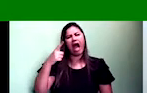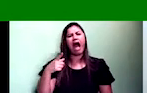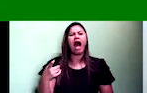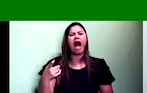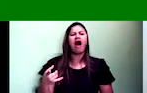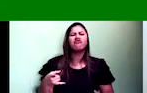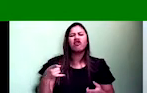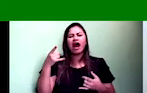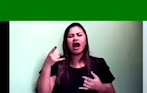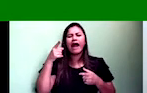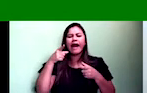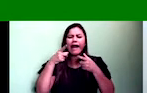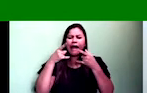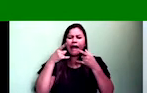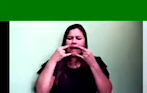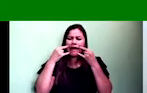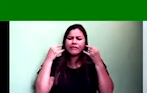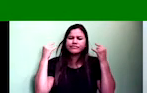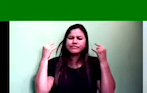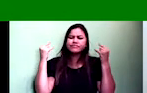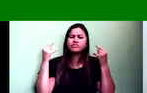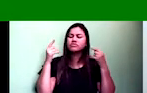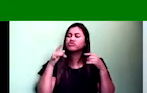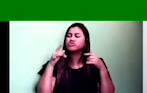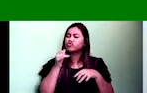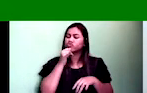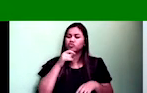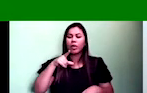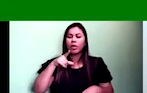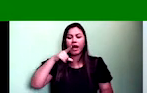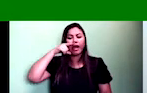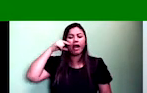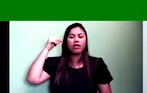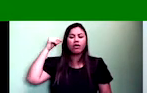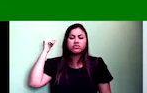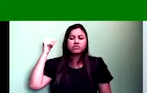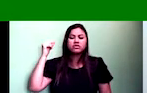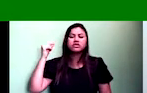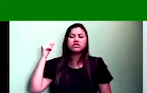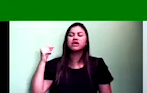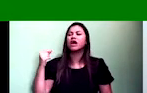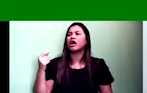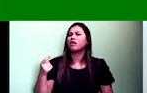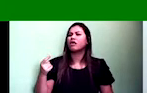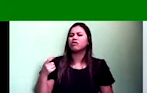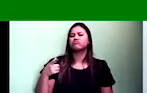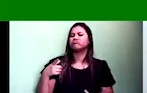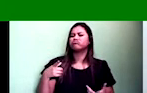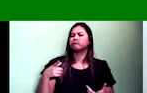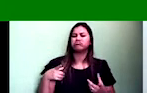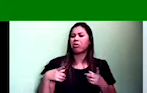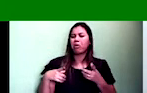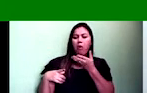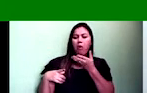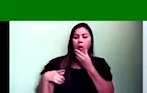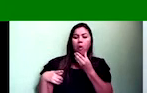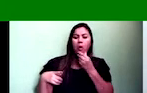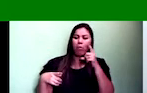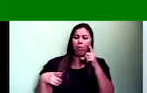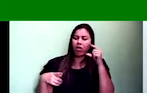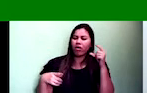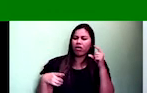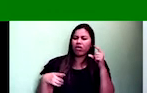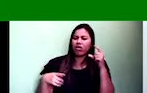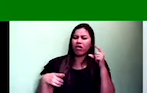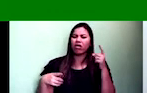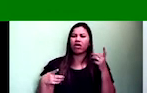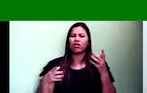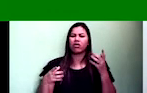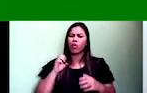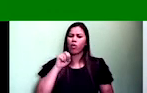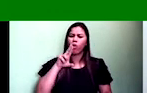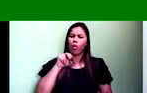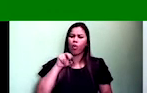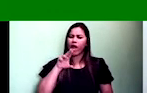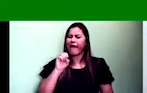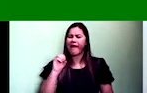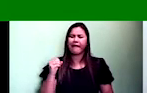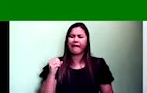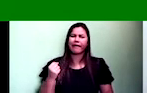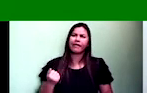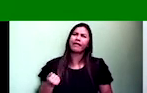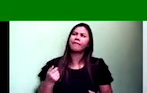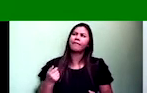a cueca, foi alguma coisa que encostou, não é para machucar. Alguma ferida,